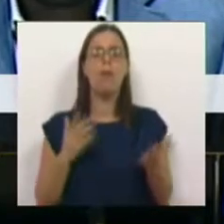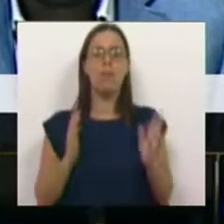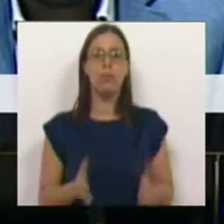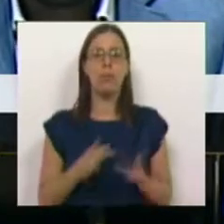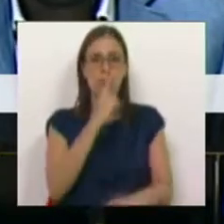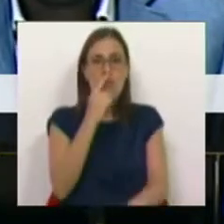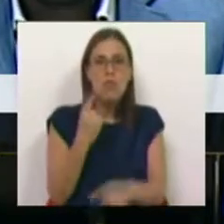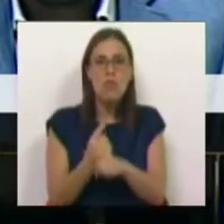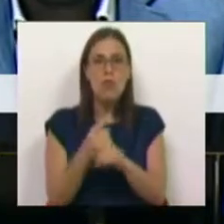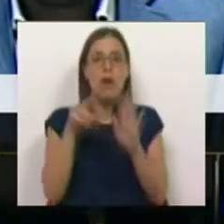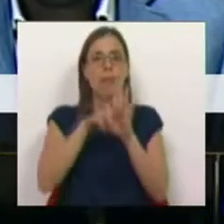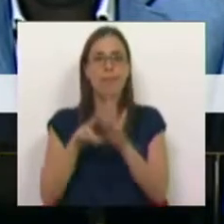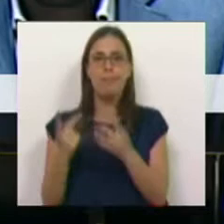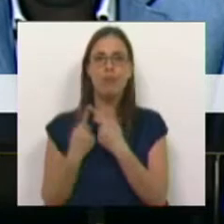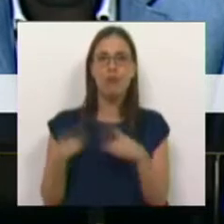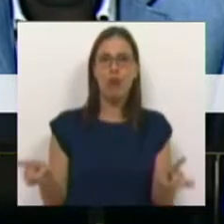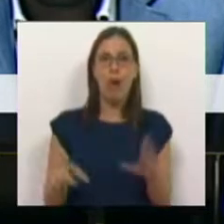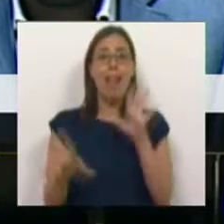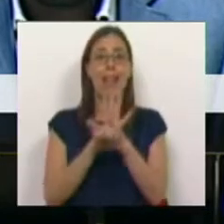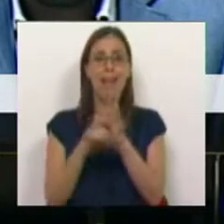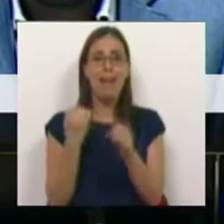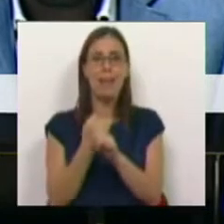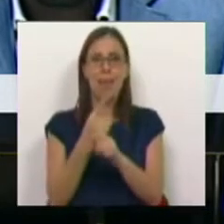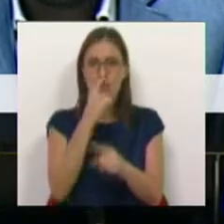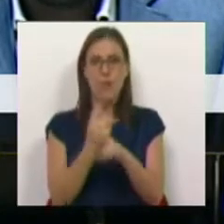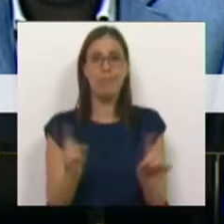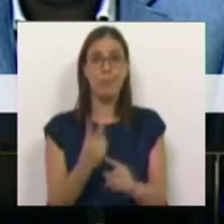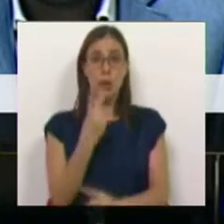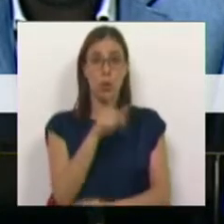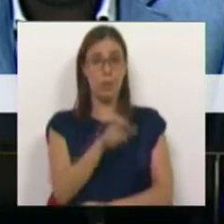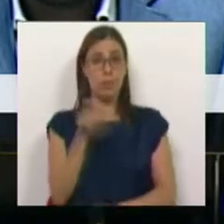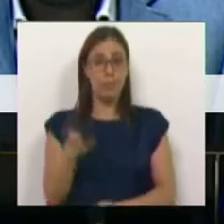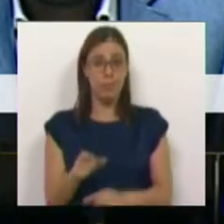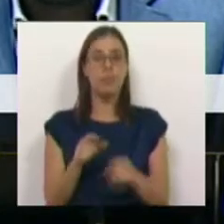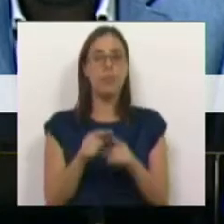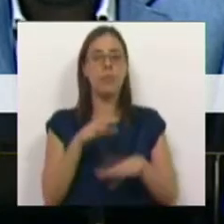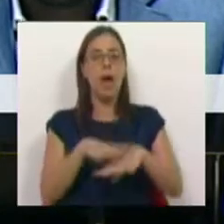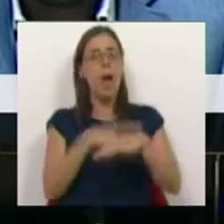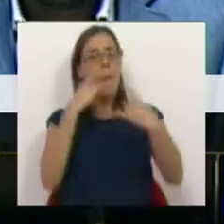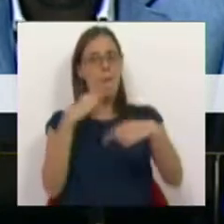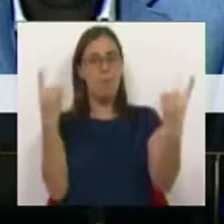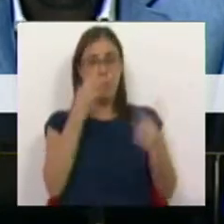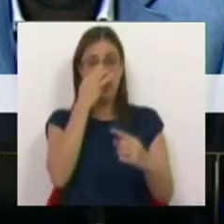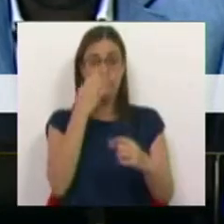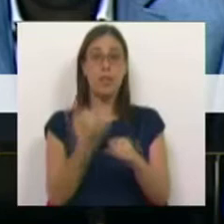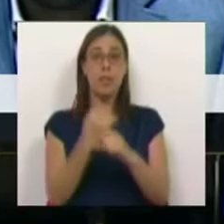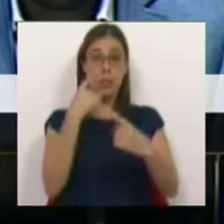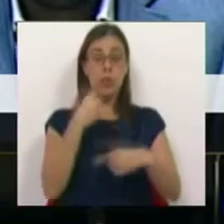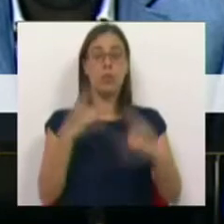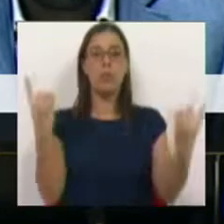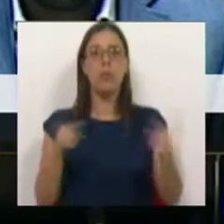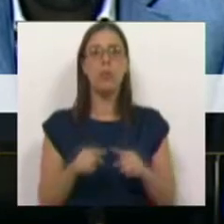sujeitos ao mesmo regime, à mesma lei de trabalho. Dois trabalhadores no perímetro da administração pública, num serviço